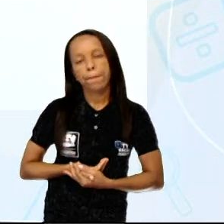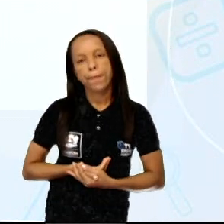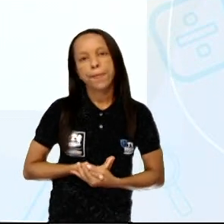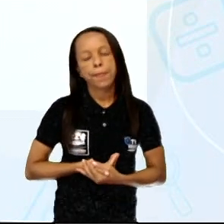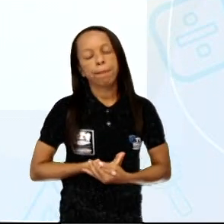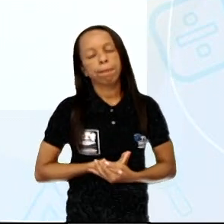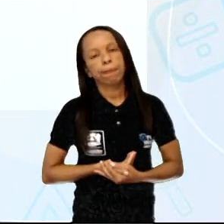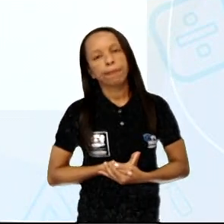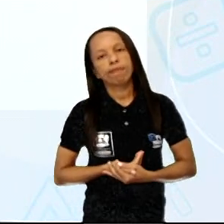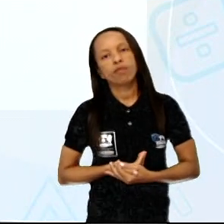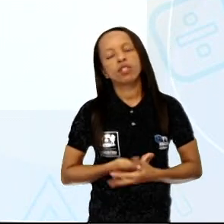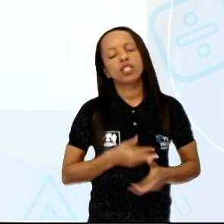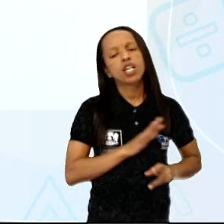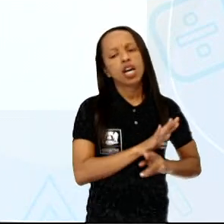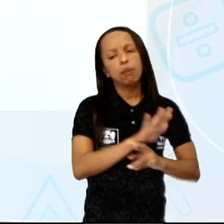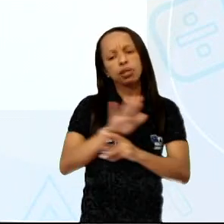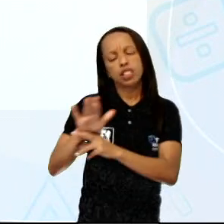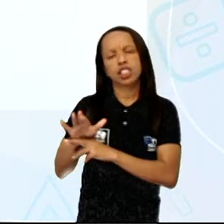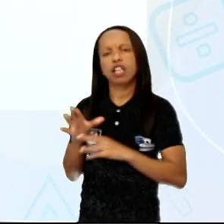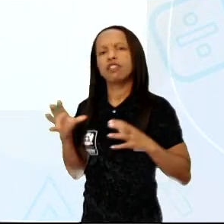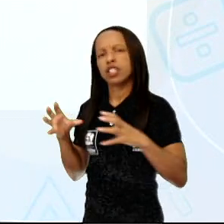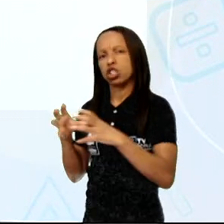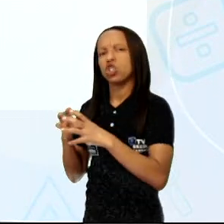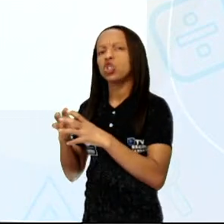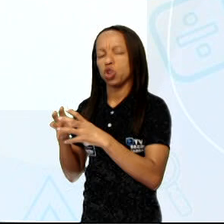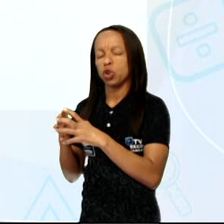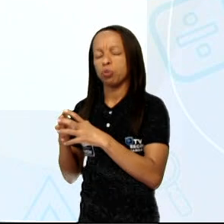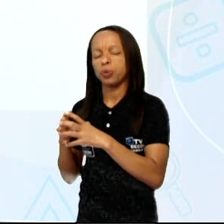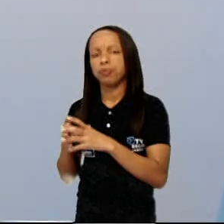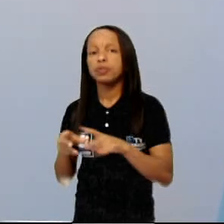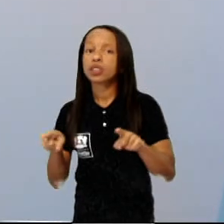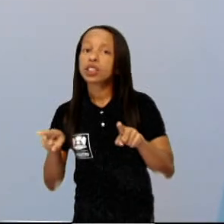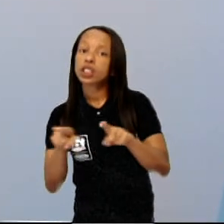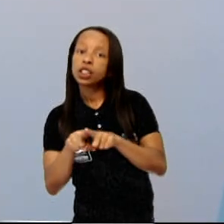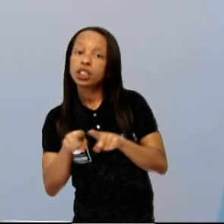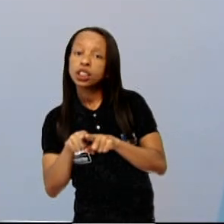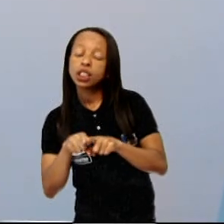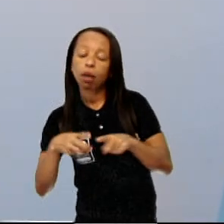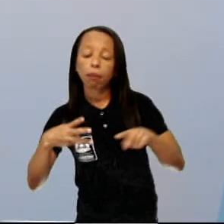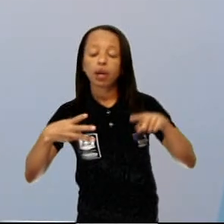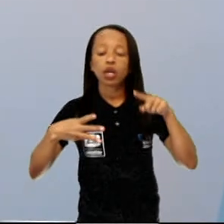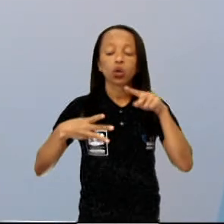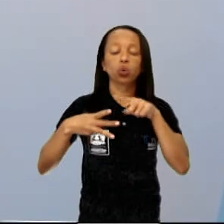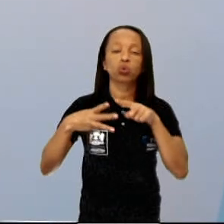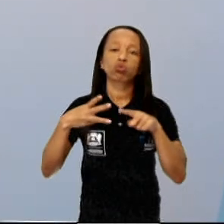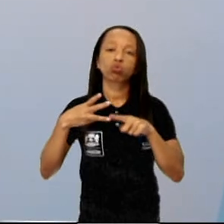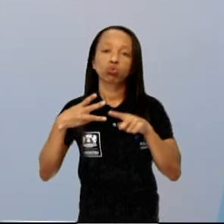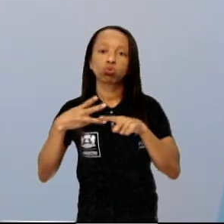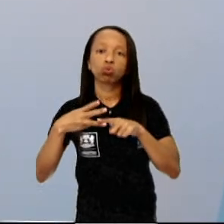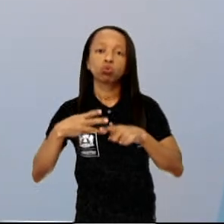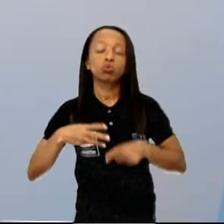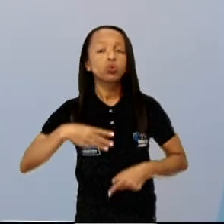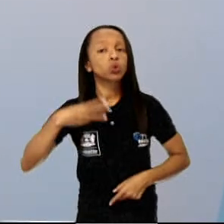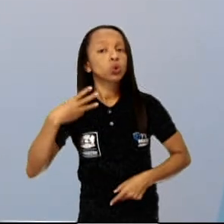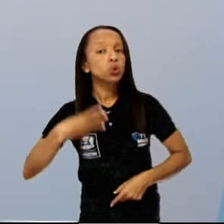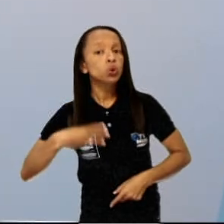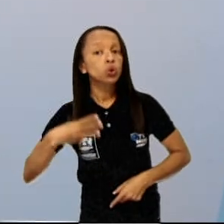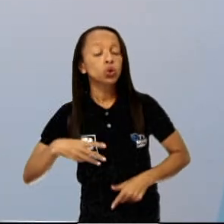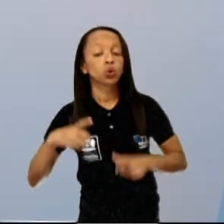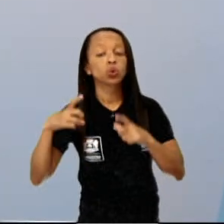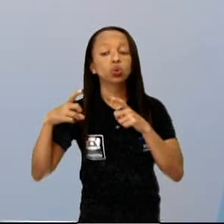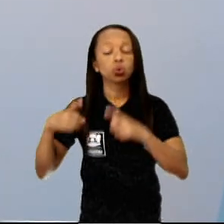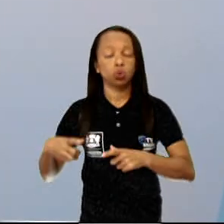conde, marquês. E a gente tem um terceiro grupo dentro da sociedade, que é o terceiro